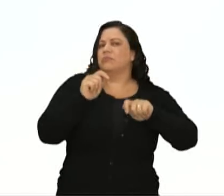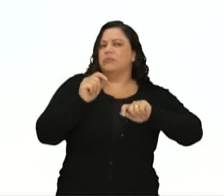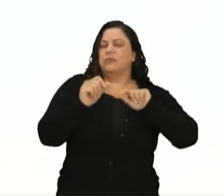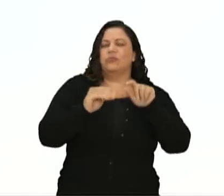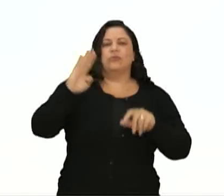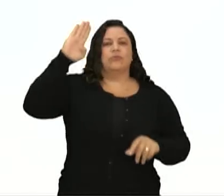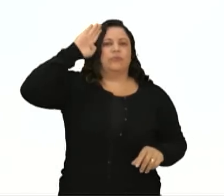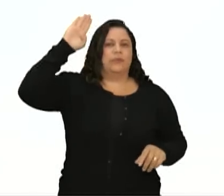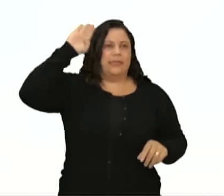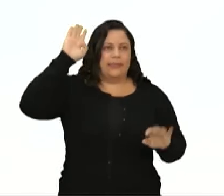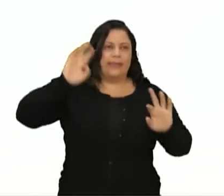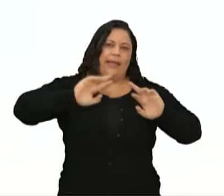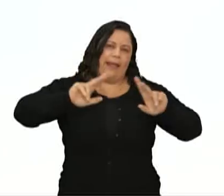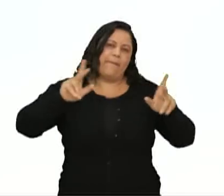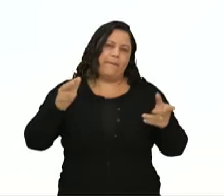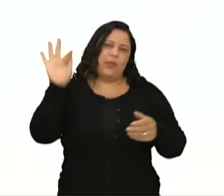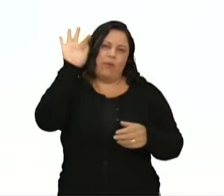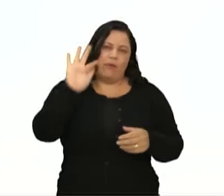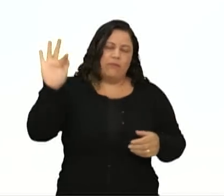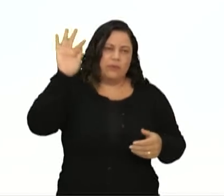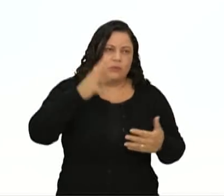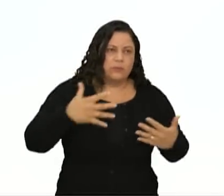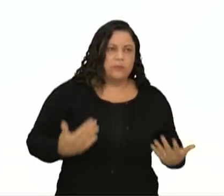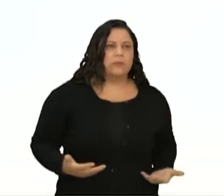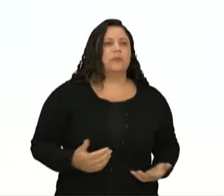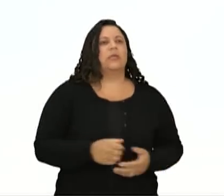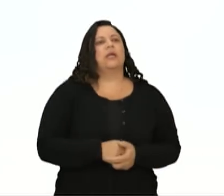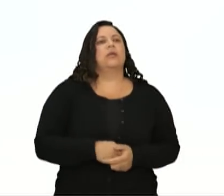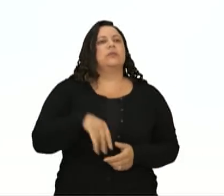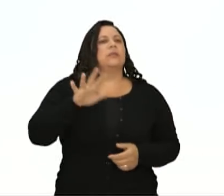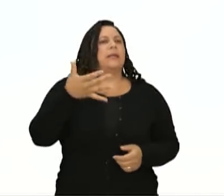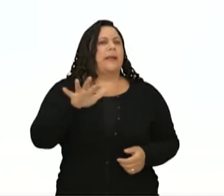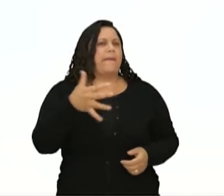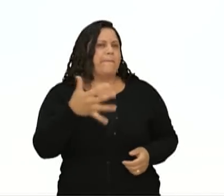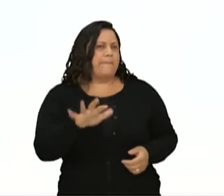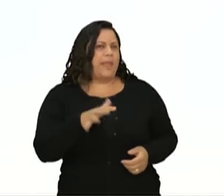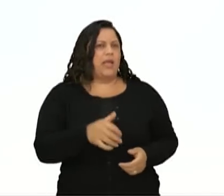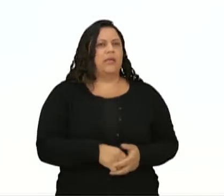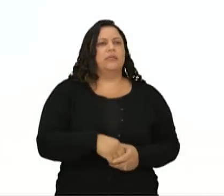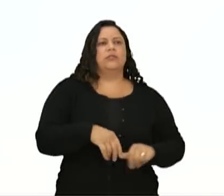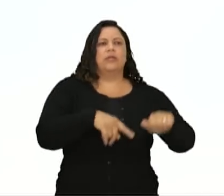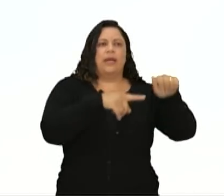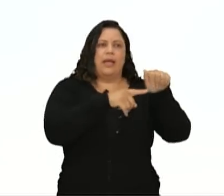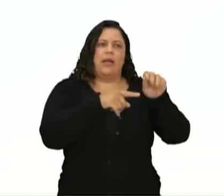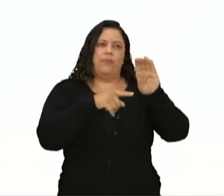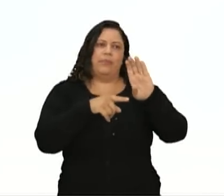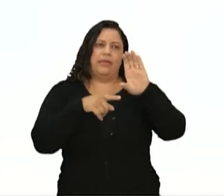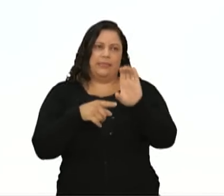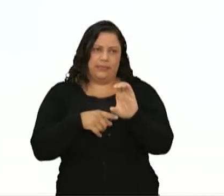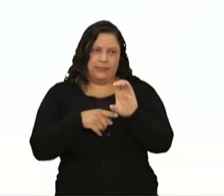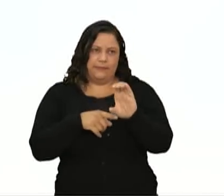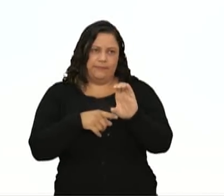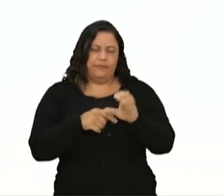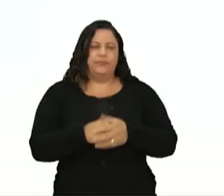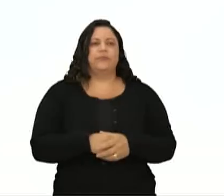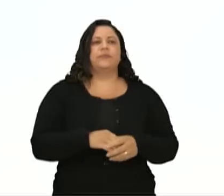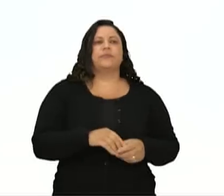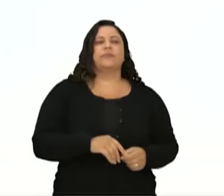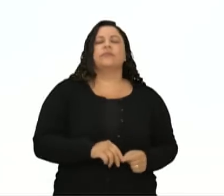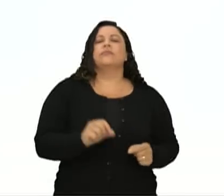média ponderada das notas A, B e C, cujos pesos são 1, 2 e